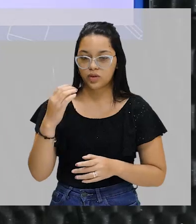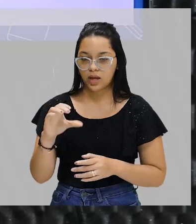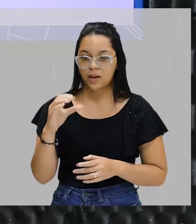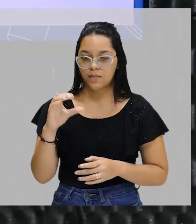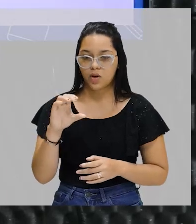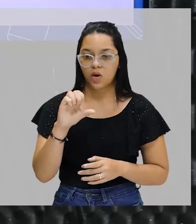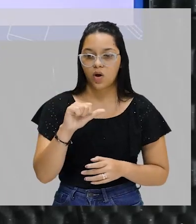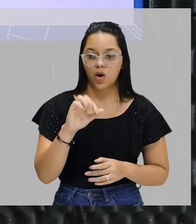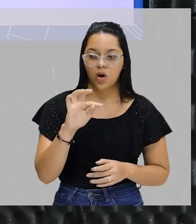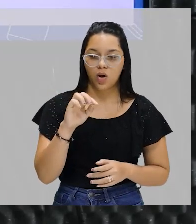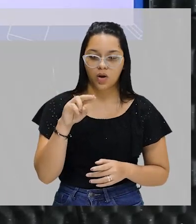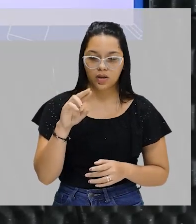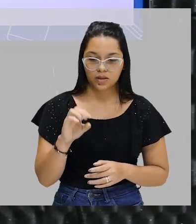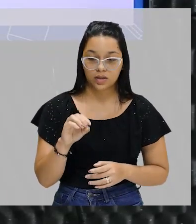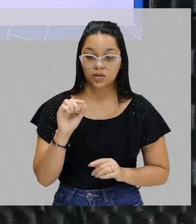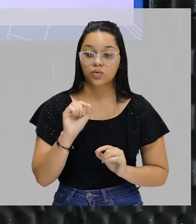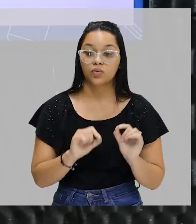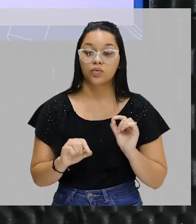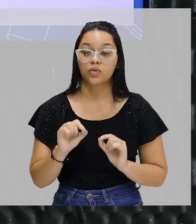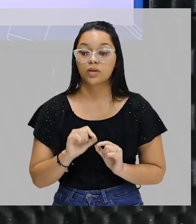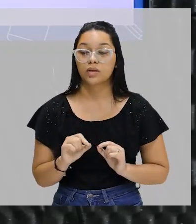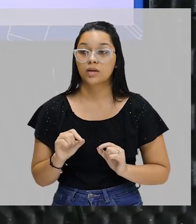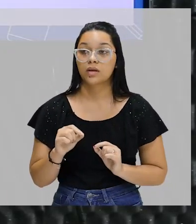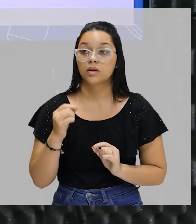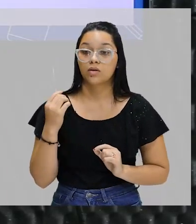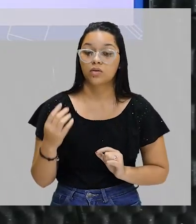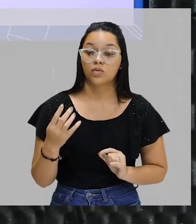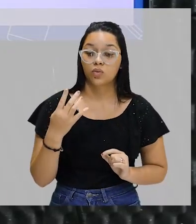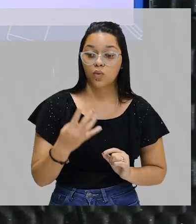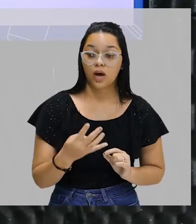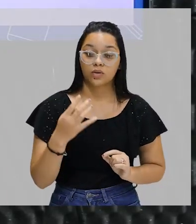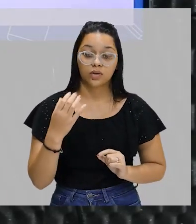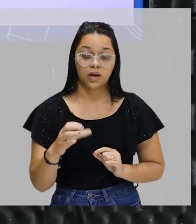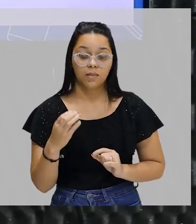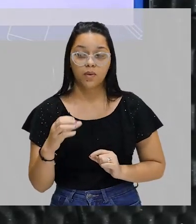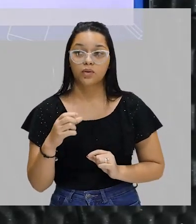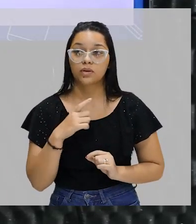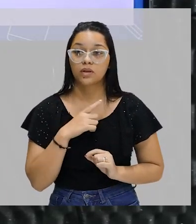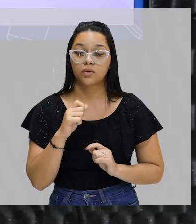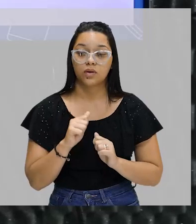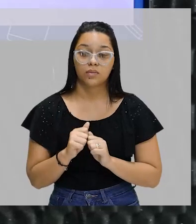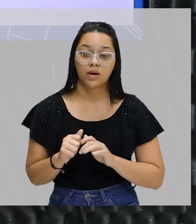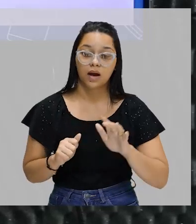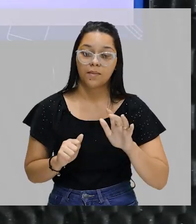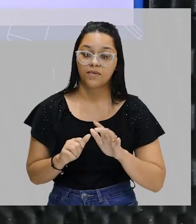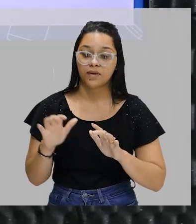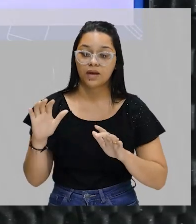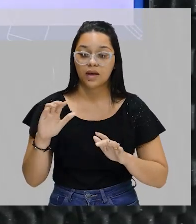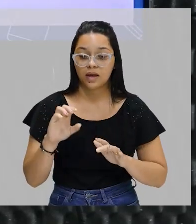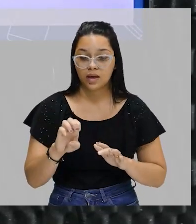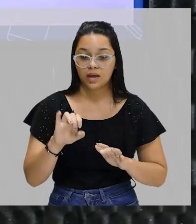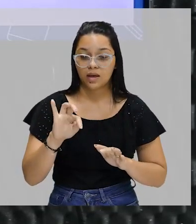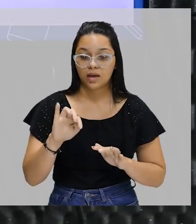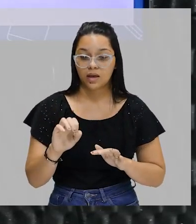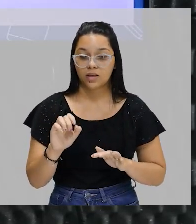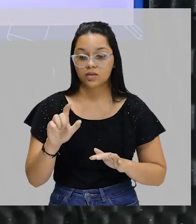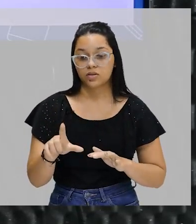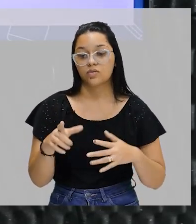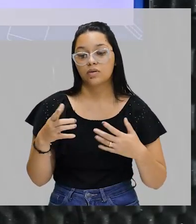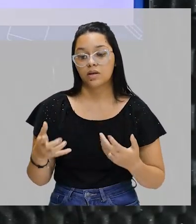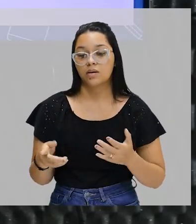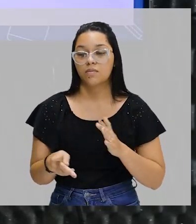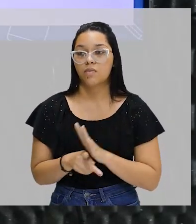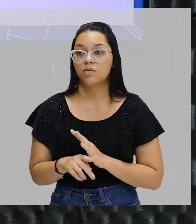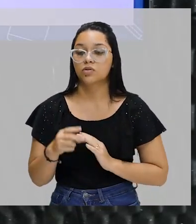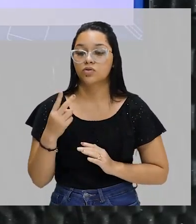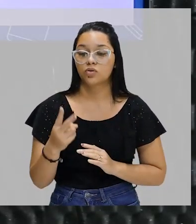carbonos, octano, sendo que no carbono 4 eu tenho uma ramificação etil, que é um